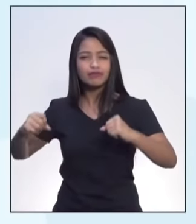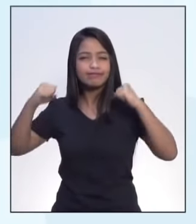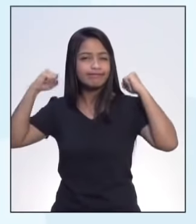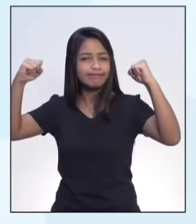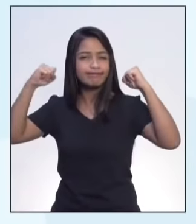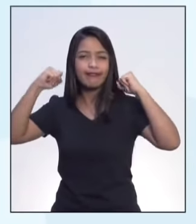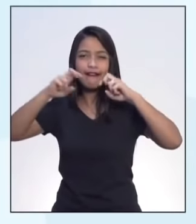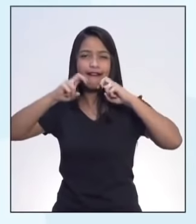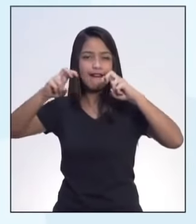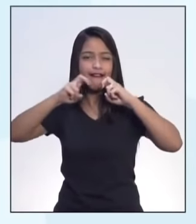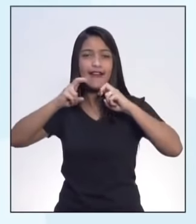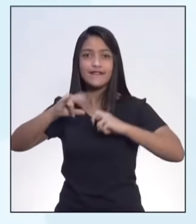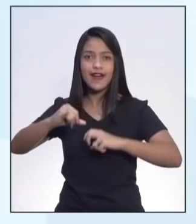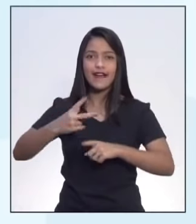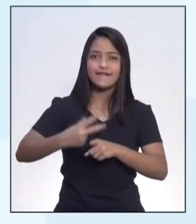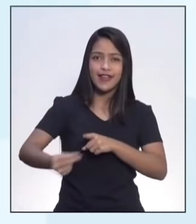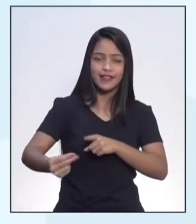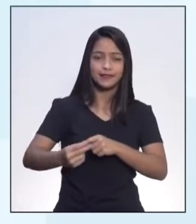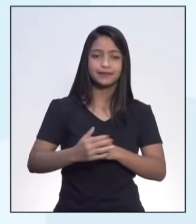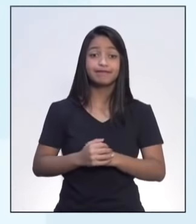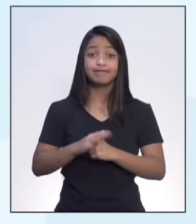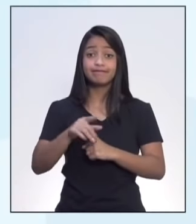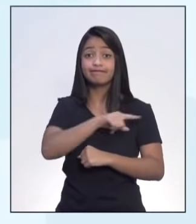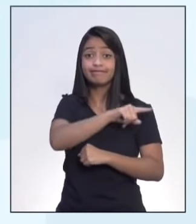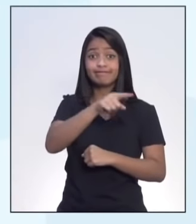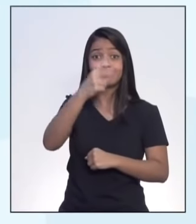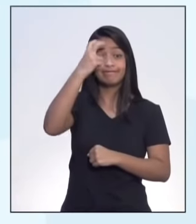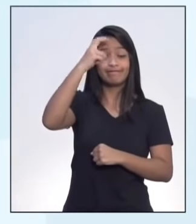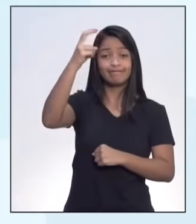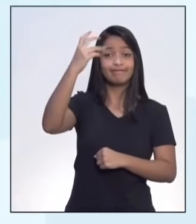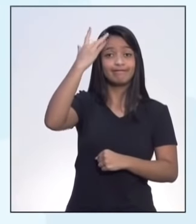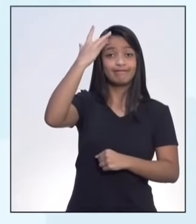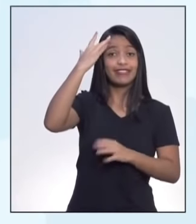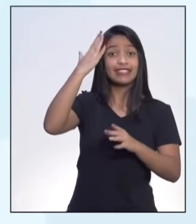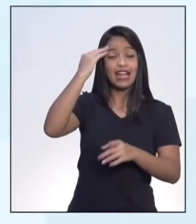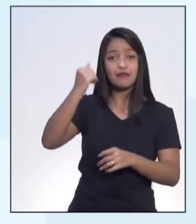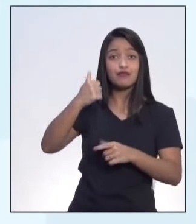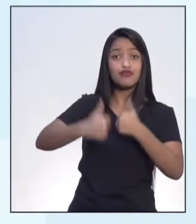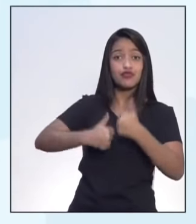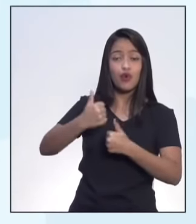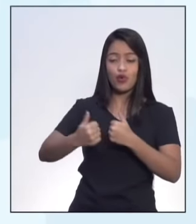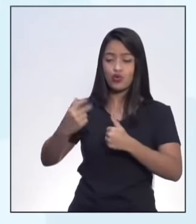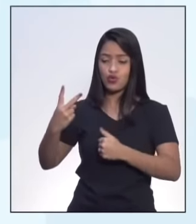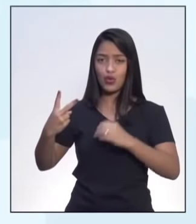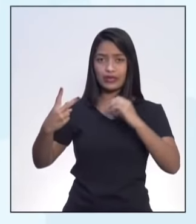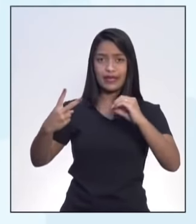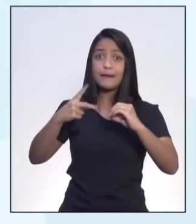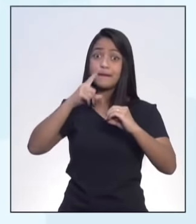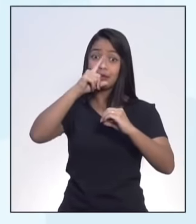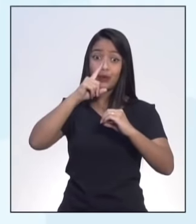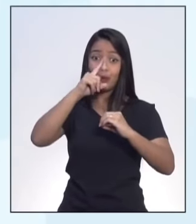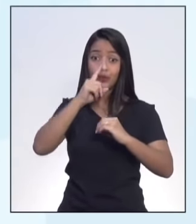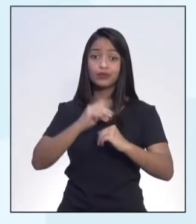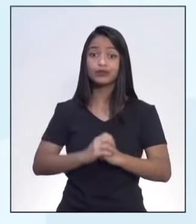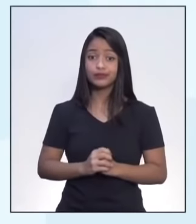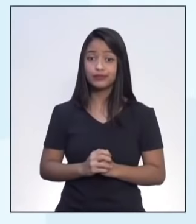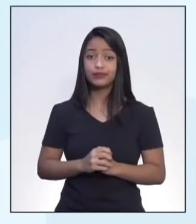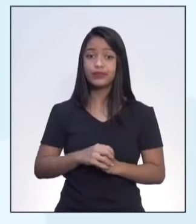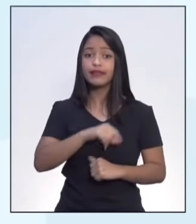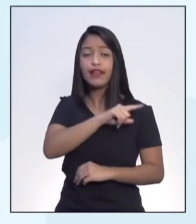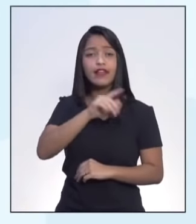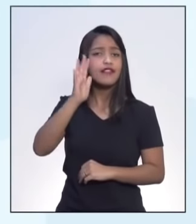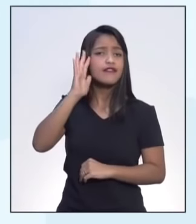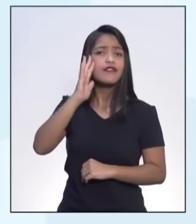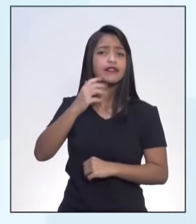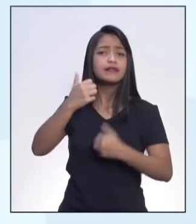vitória. Como dizem os experts no futebol, 2-0 é um placar muito perigoso. Ou os filósofos, o jogo só acaba